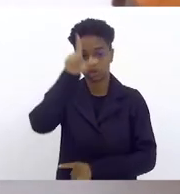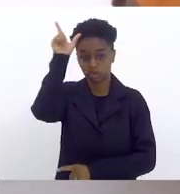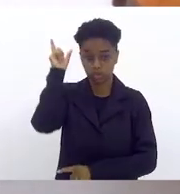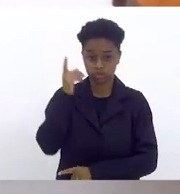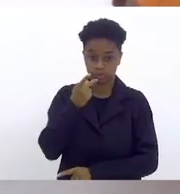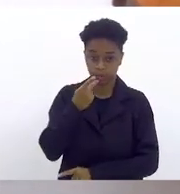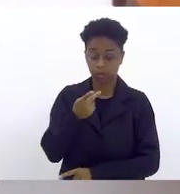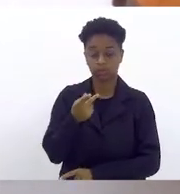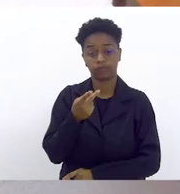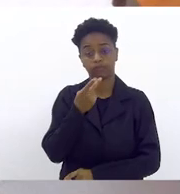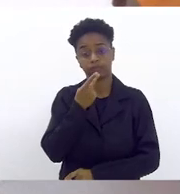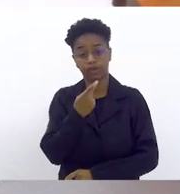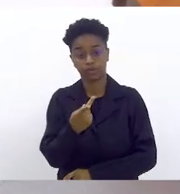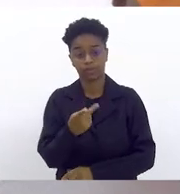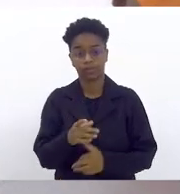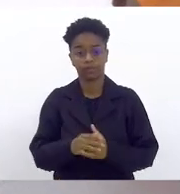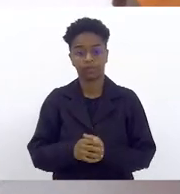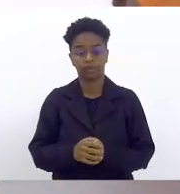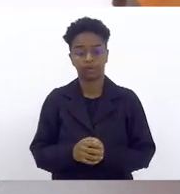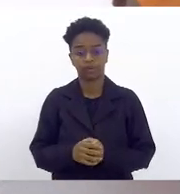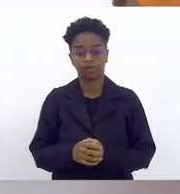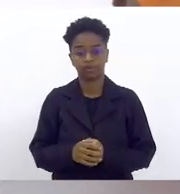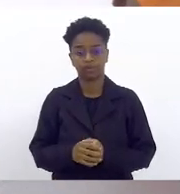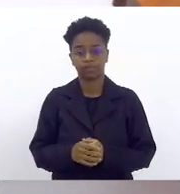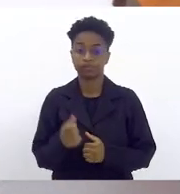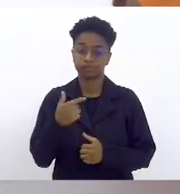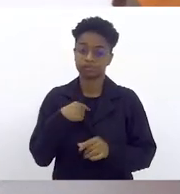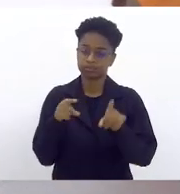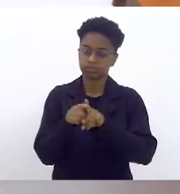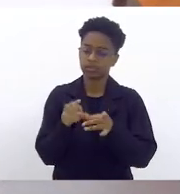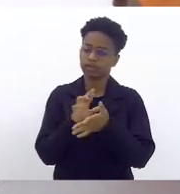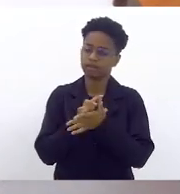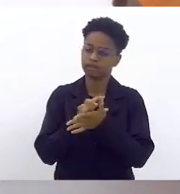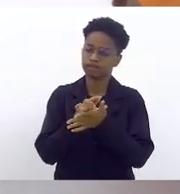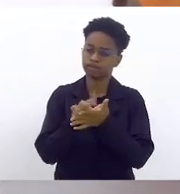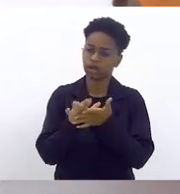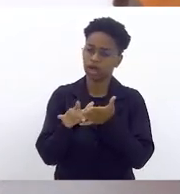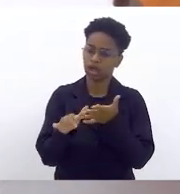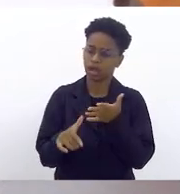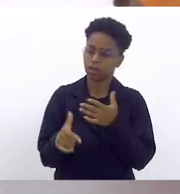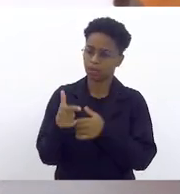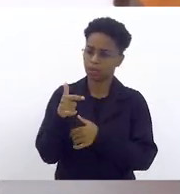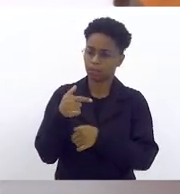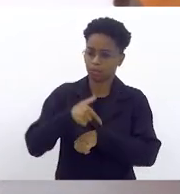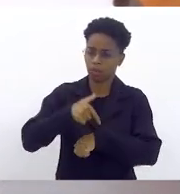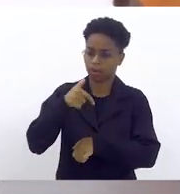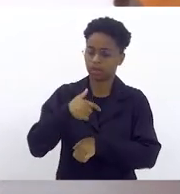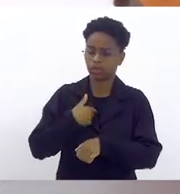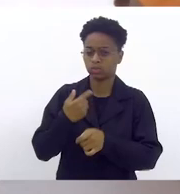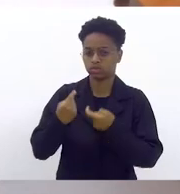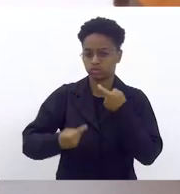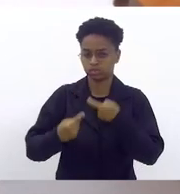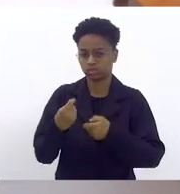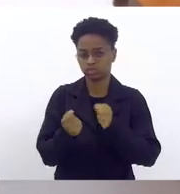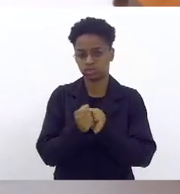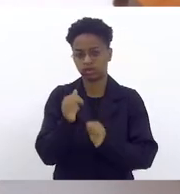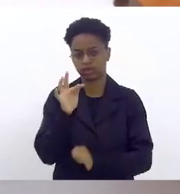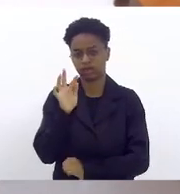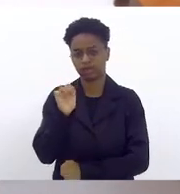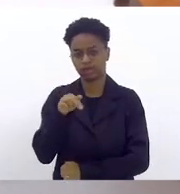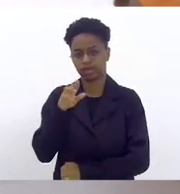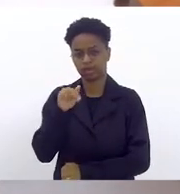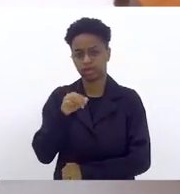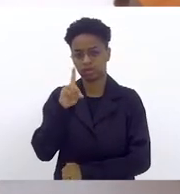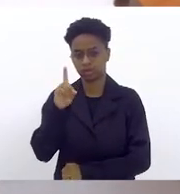aqui e eu por diversas vezes até já discutir isso muito com Fernando Lopes que tá aqui também